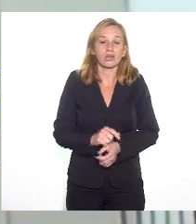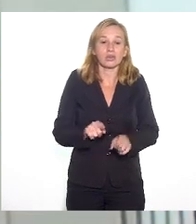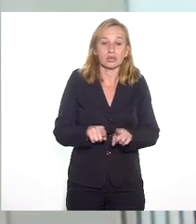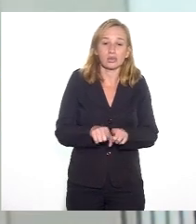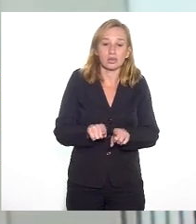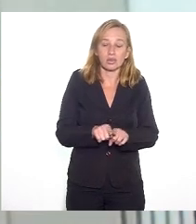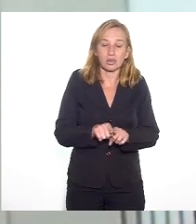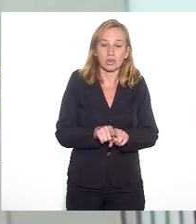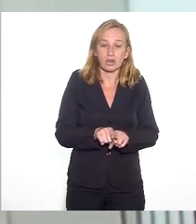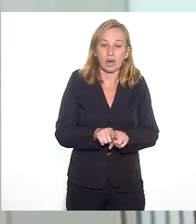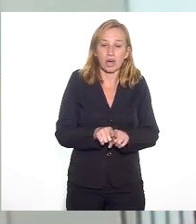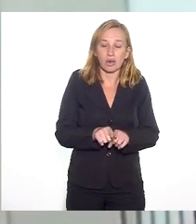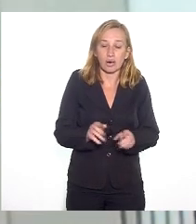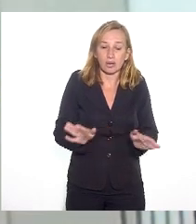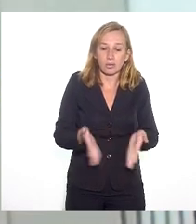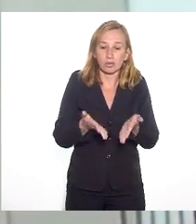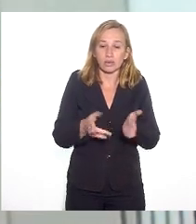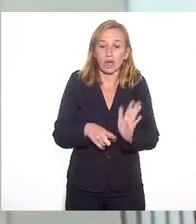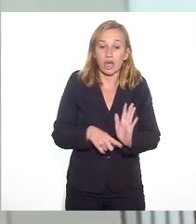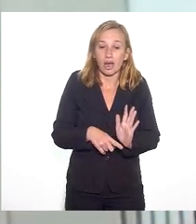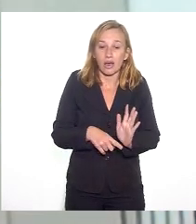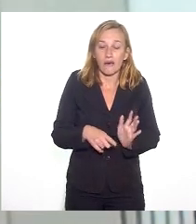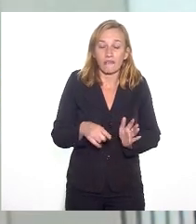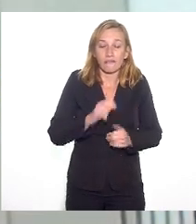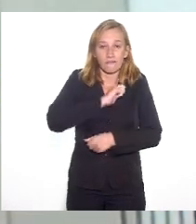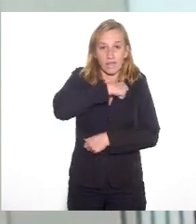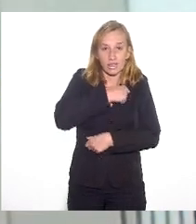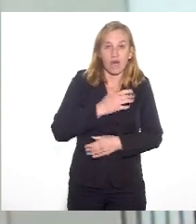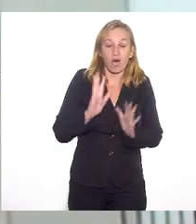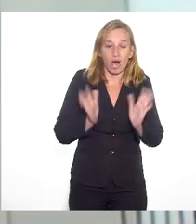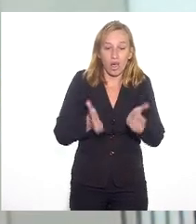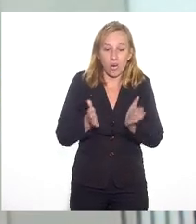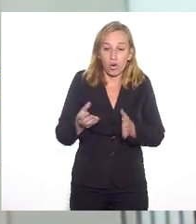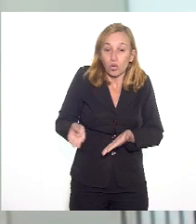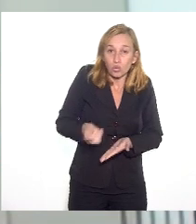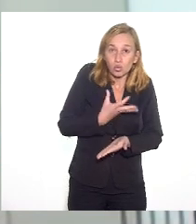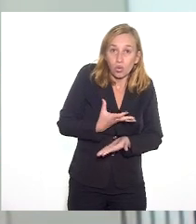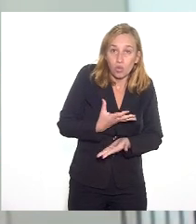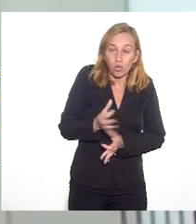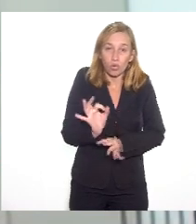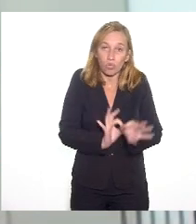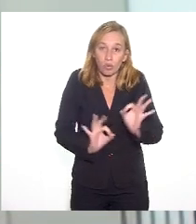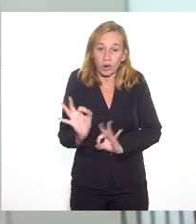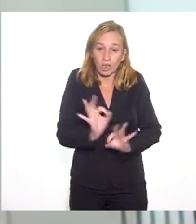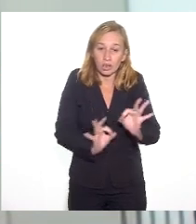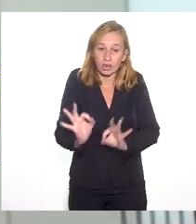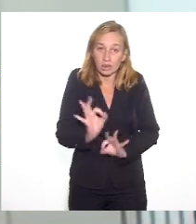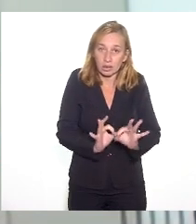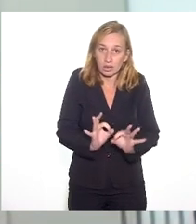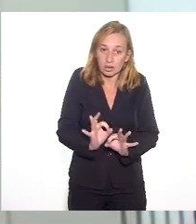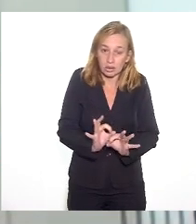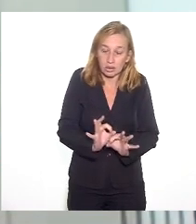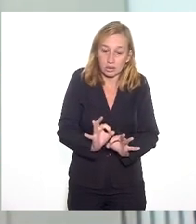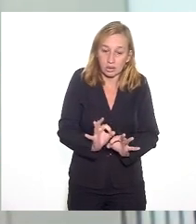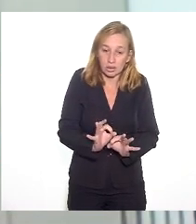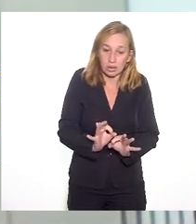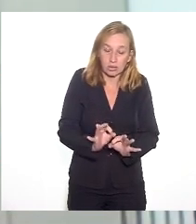fiscal, agora discute novamente uma adesão ao novo plano e, na minha avaliação, ainda não